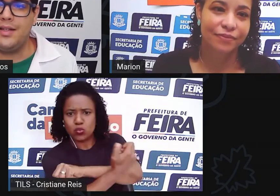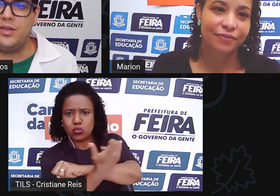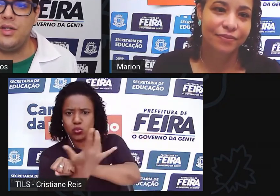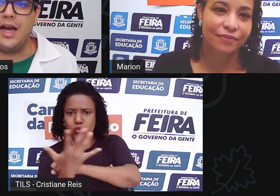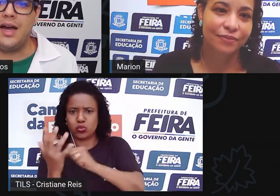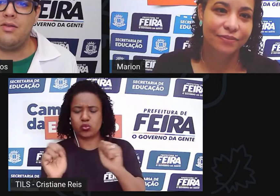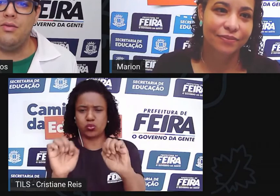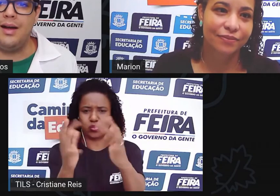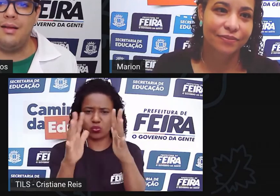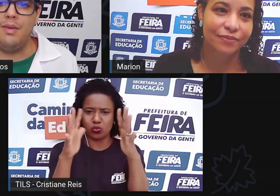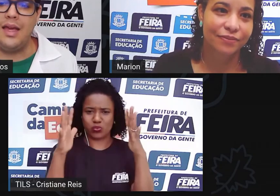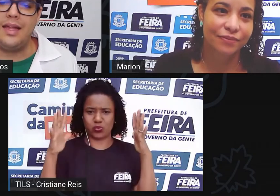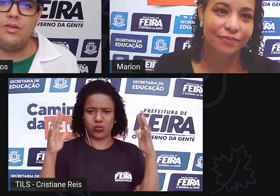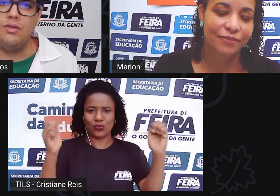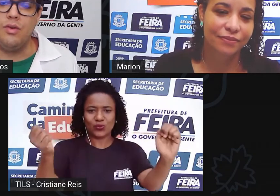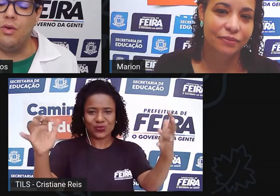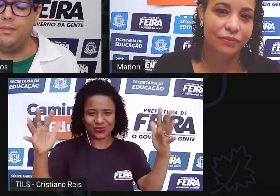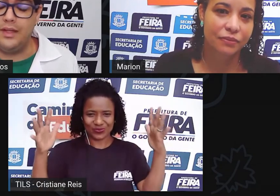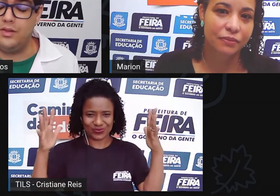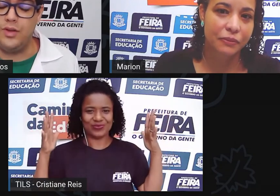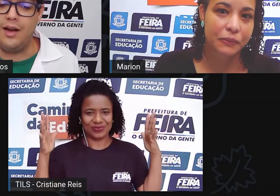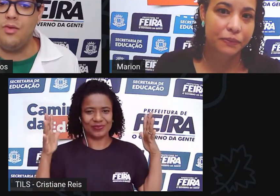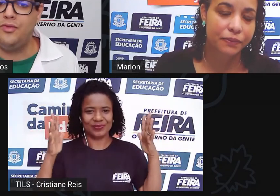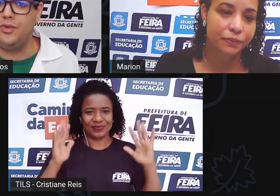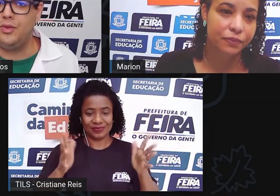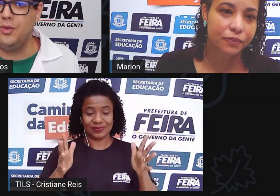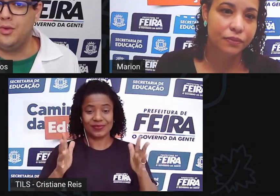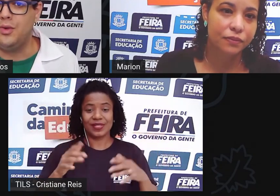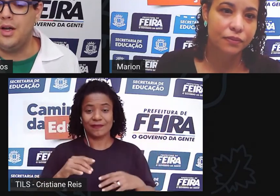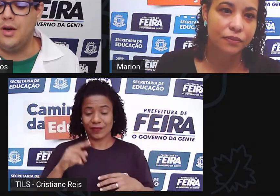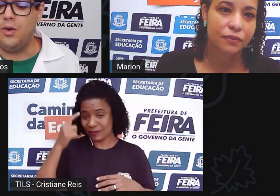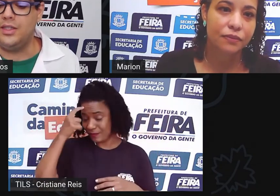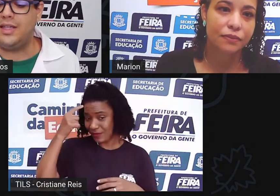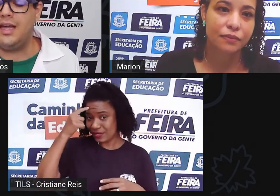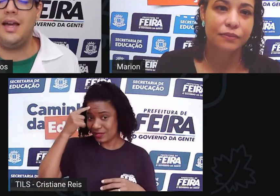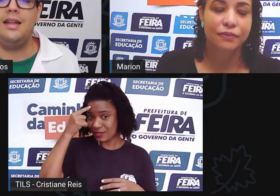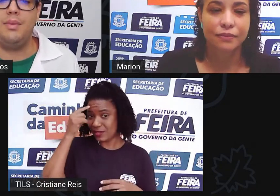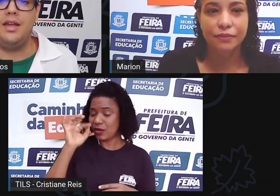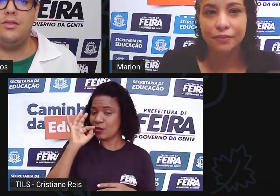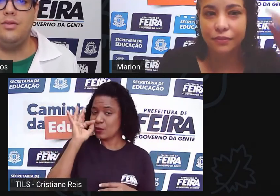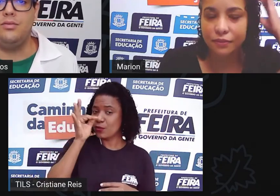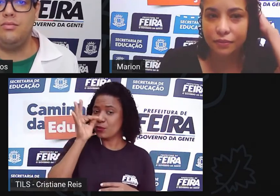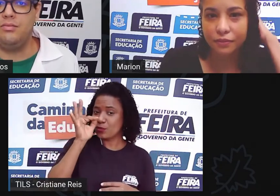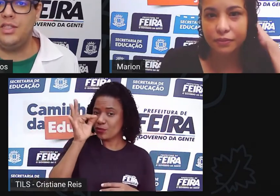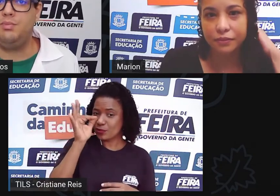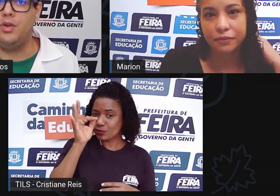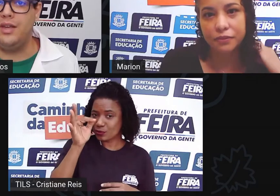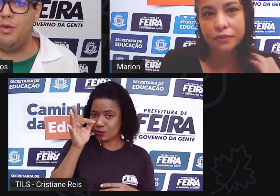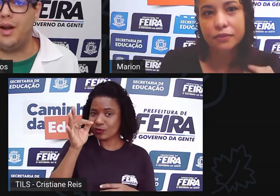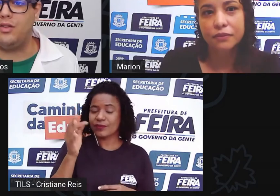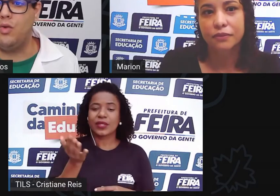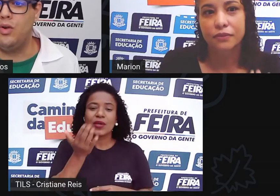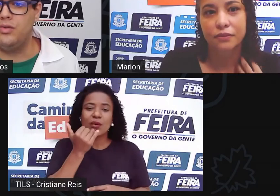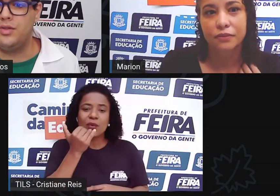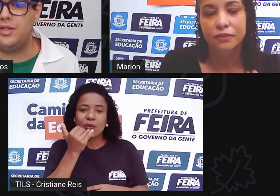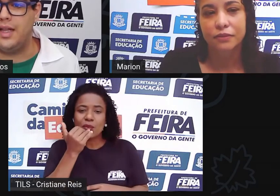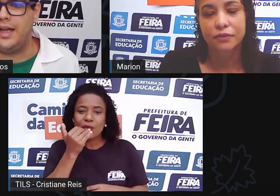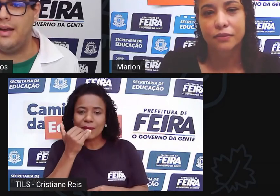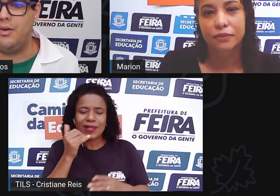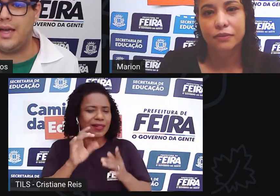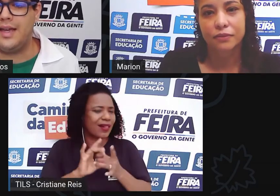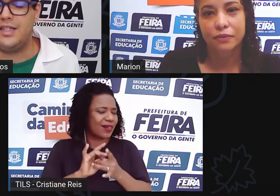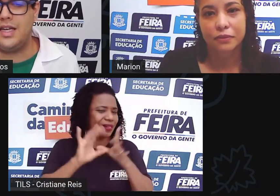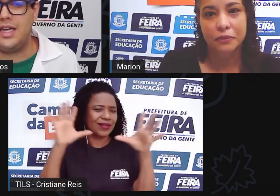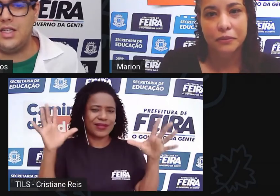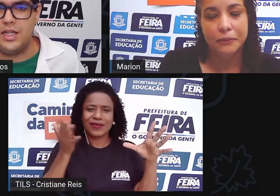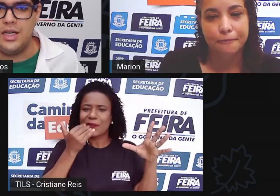para sonhar com um alimento, ou sonhar com um futuro onde tem alimento disponível para todos, né?